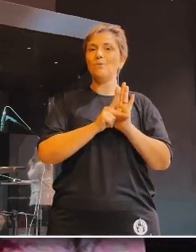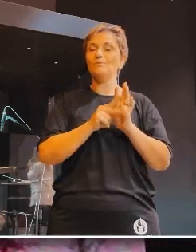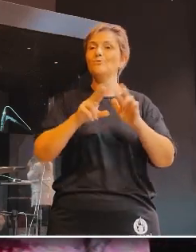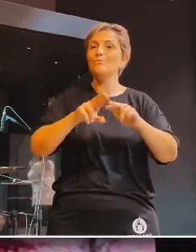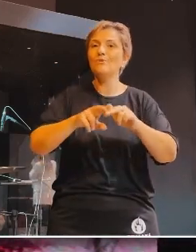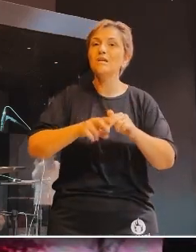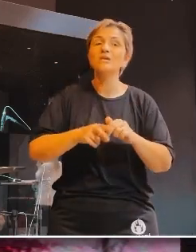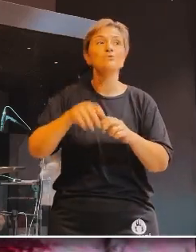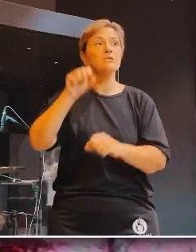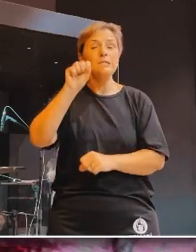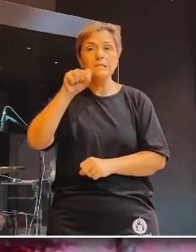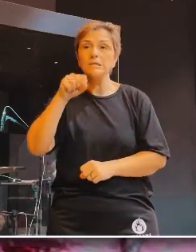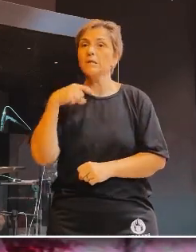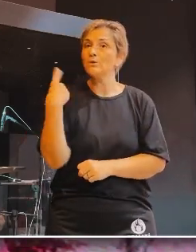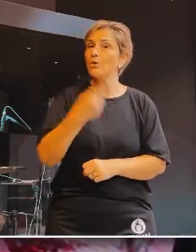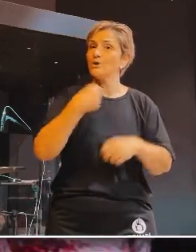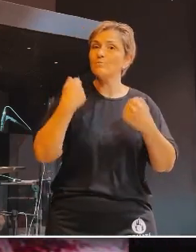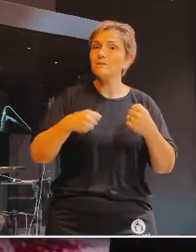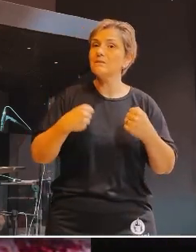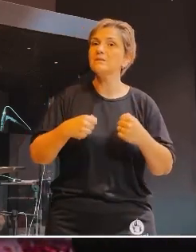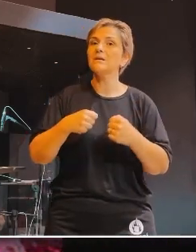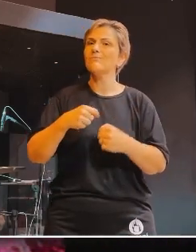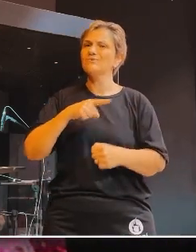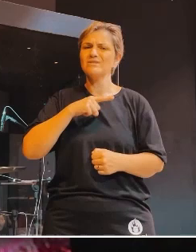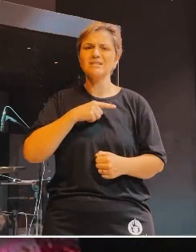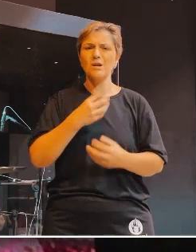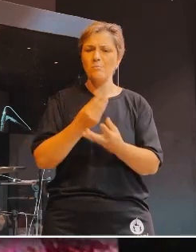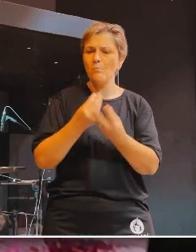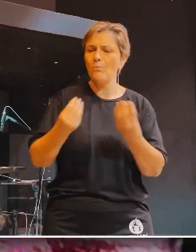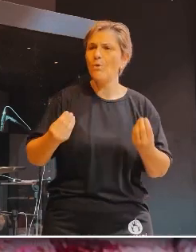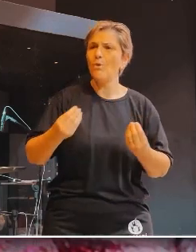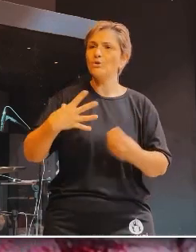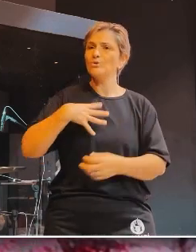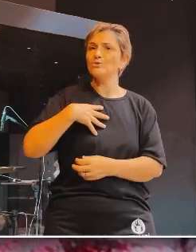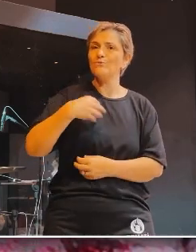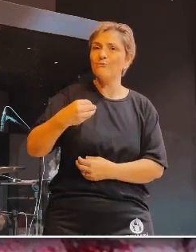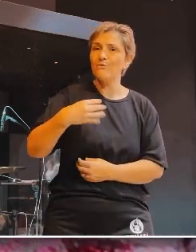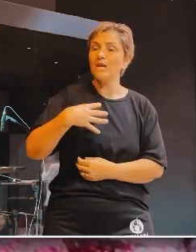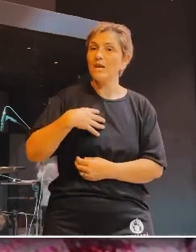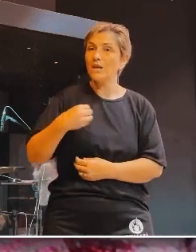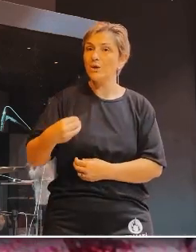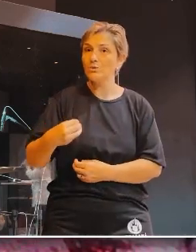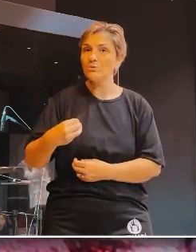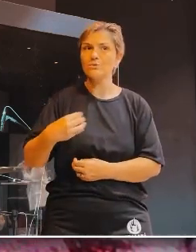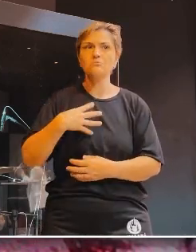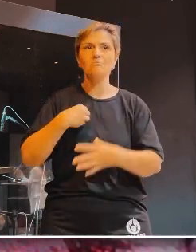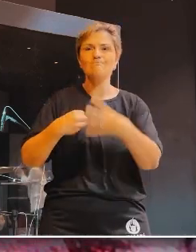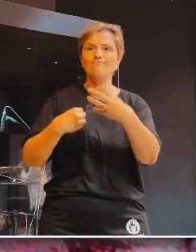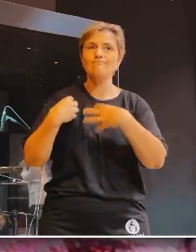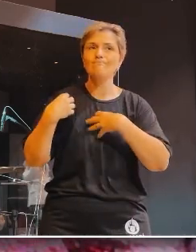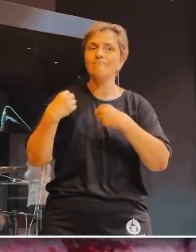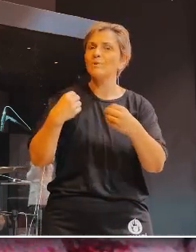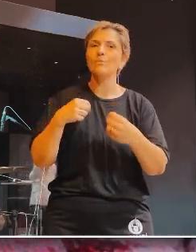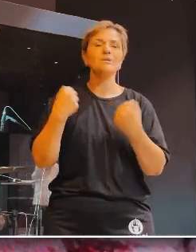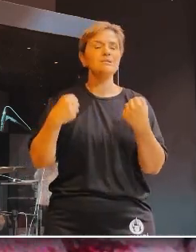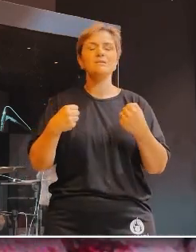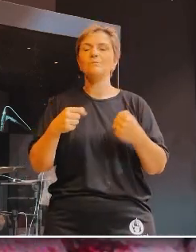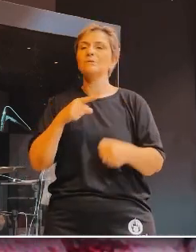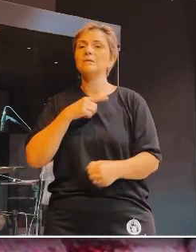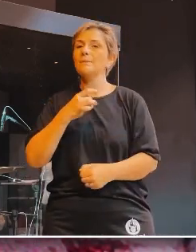que sim, nós precisamos ter muitos filhos. Sim, nós não precisamos temer constituir